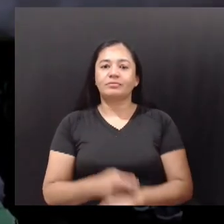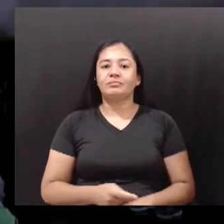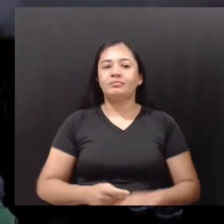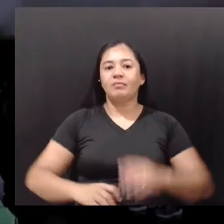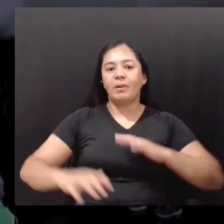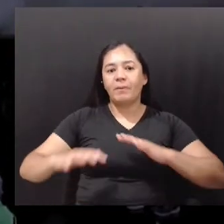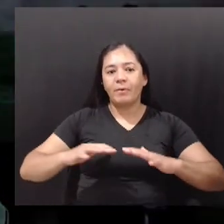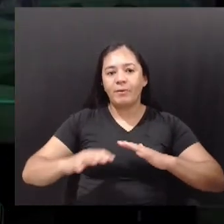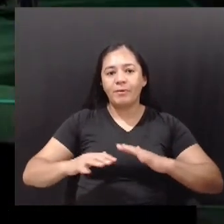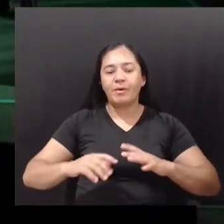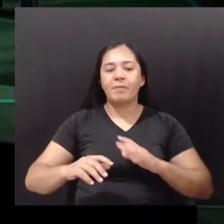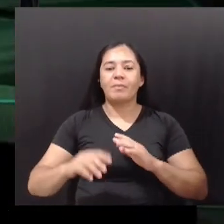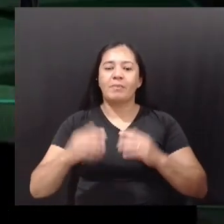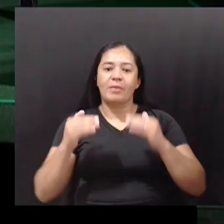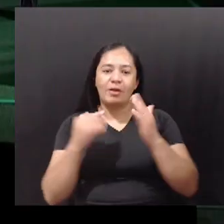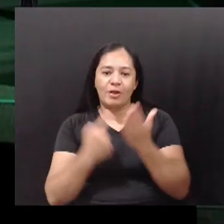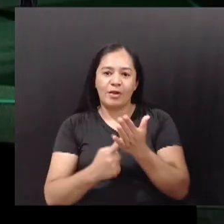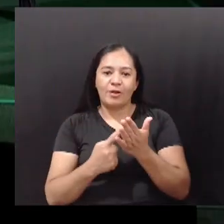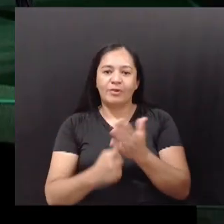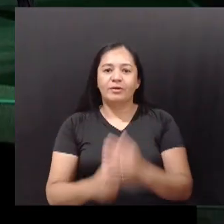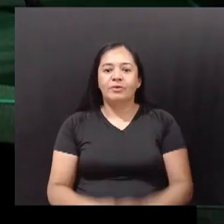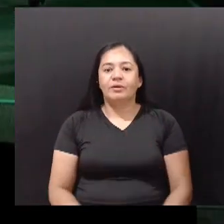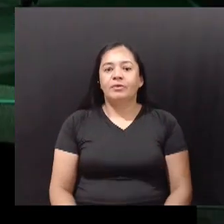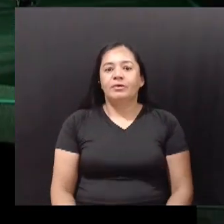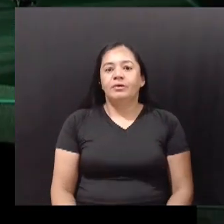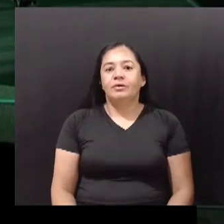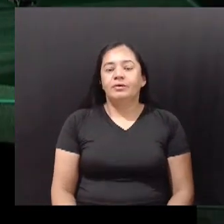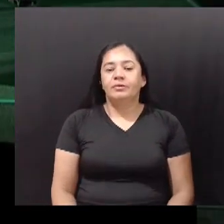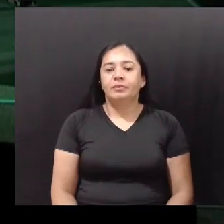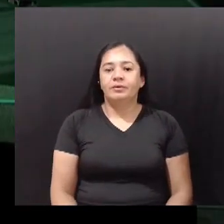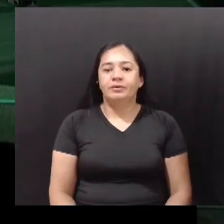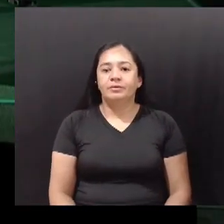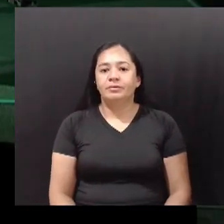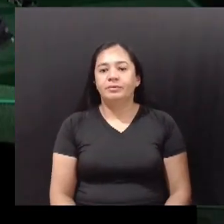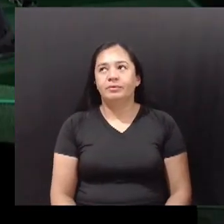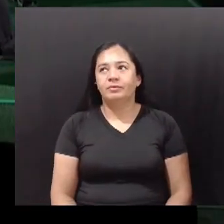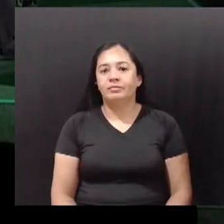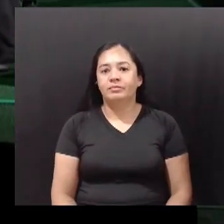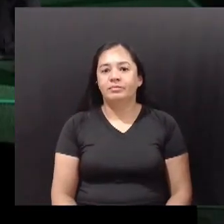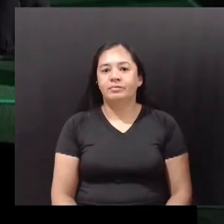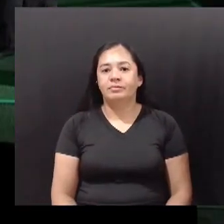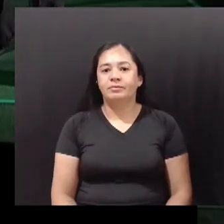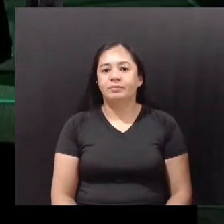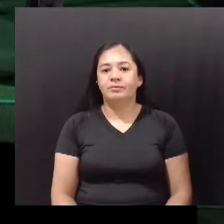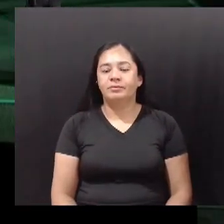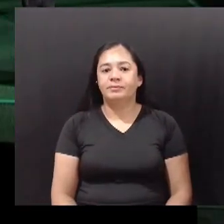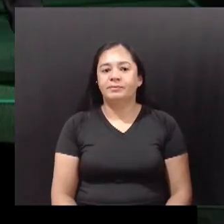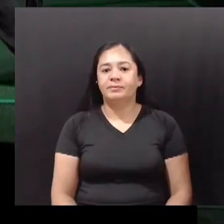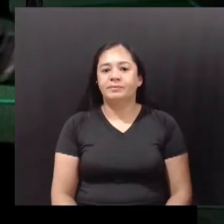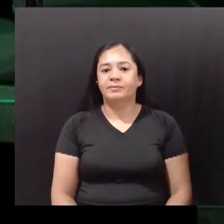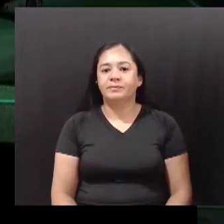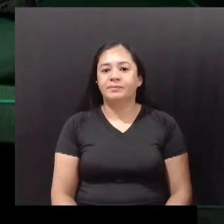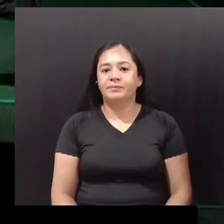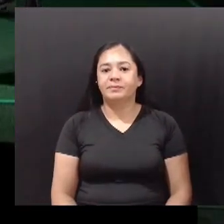grupo Batalha da Raiz. E quando a gente se une, revolução, vamos ingressar. Por isso que eu falo na verdade, um salve